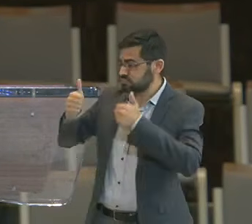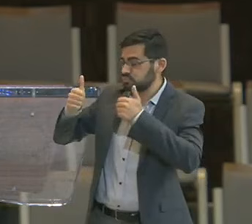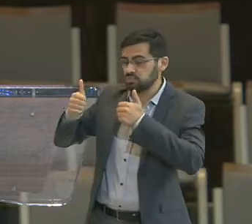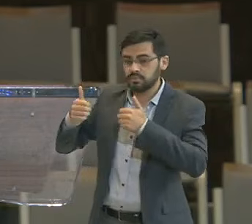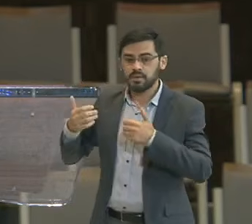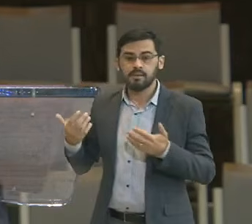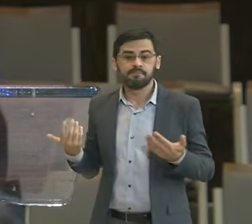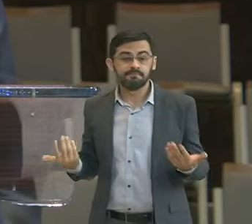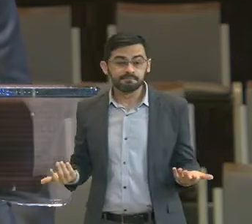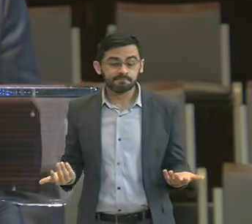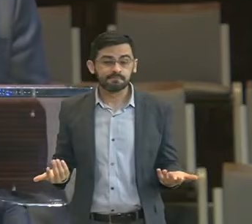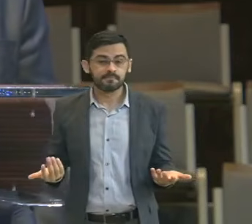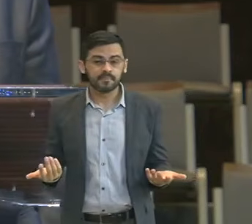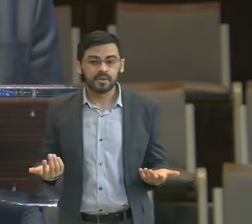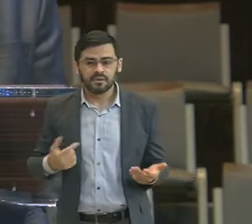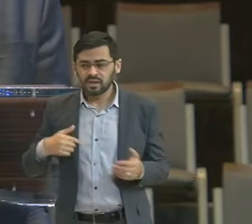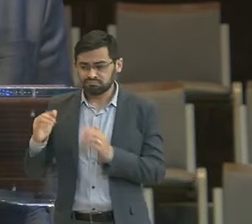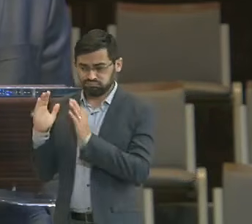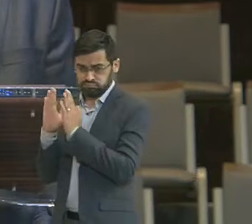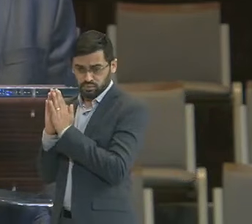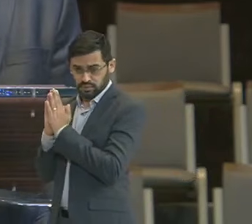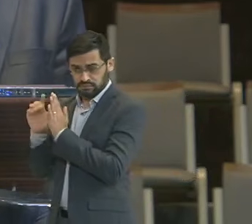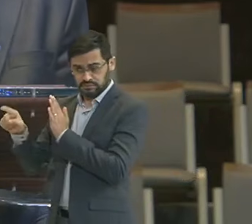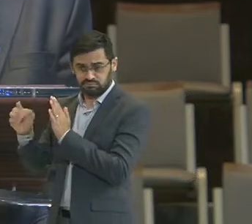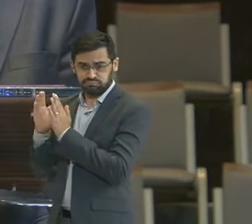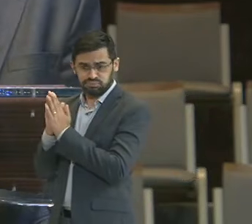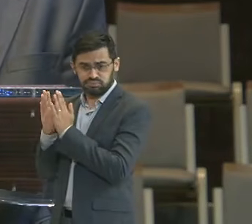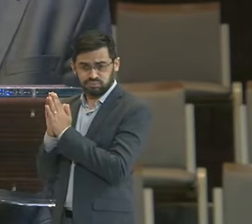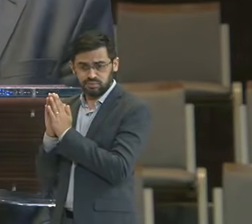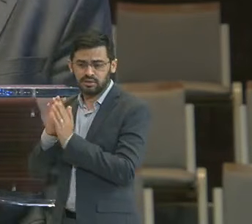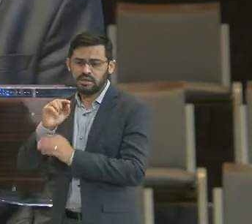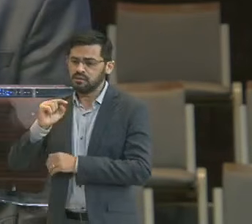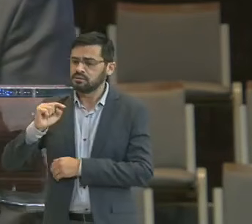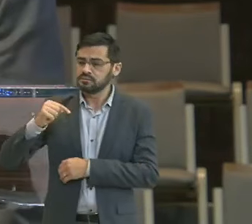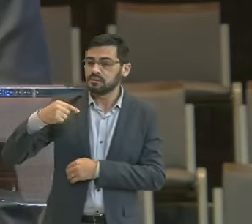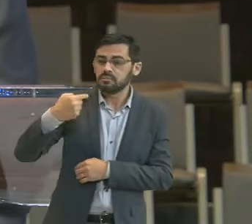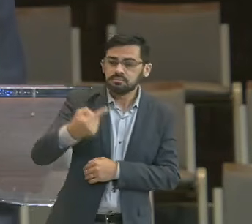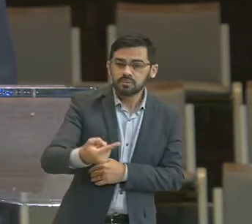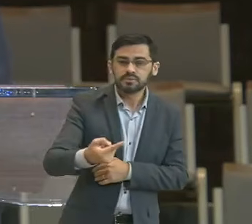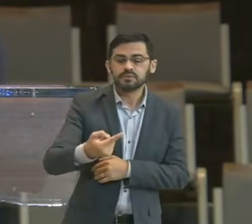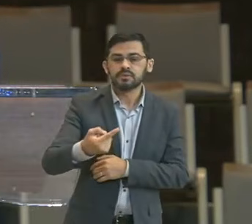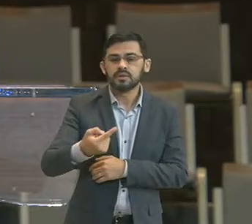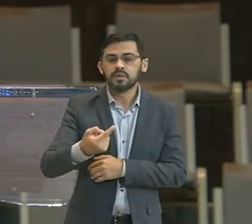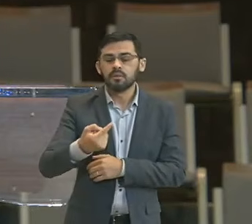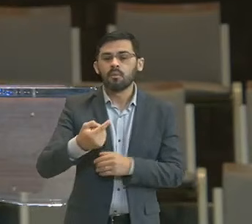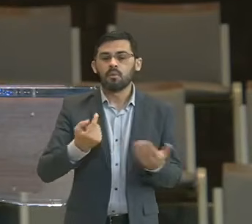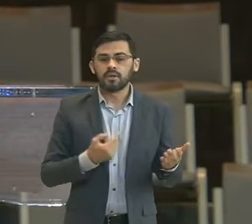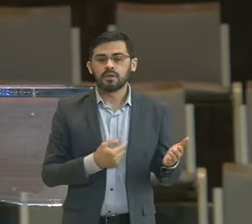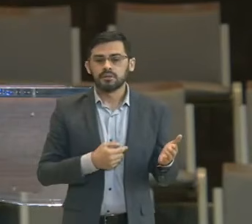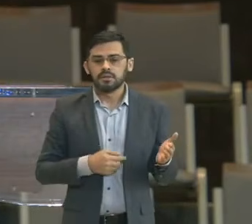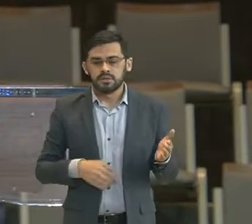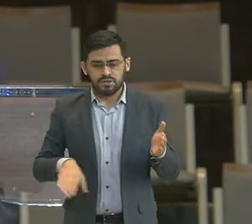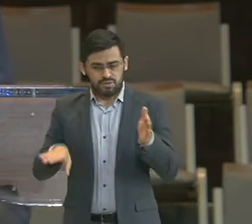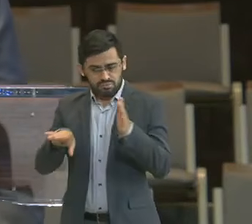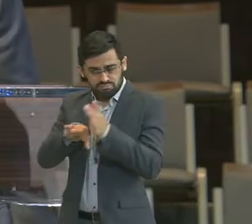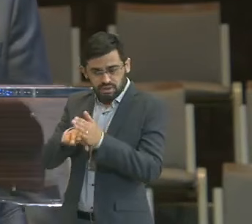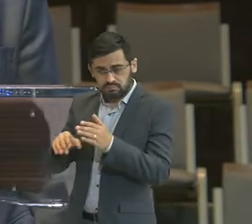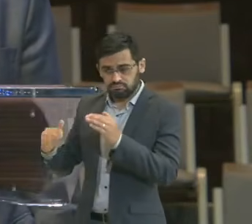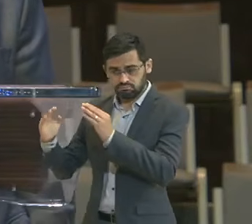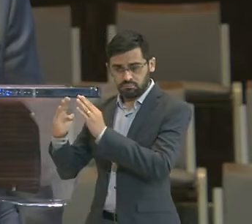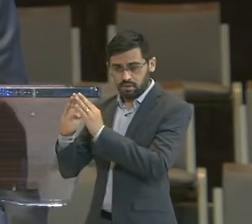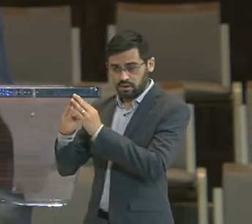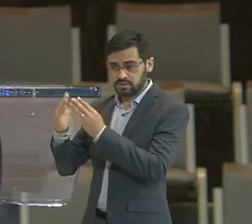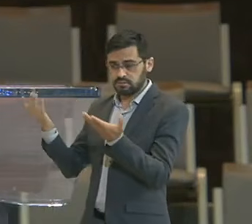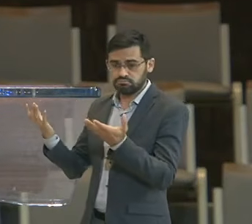E aí, enquanto ela tinha orado, pouco depois, chega o correio na sua casa